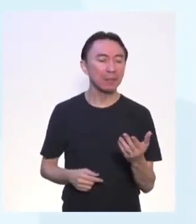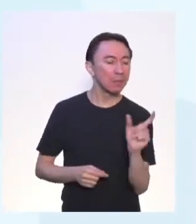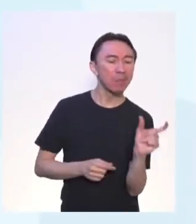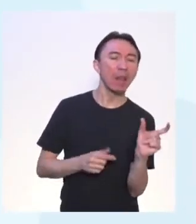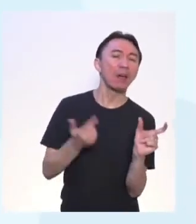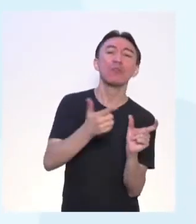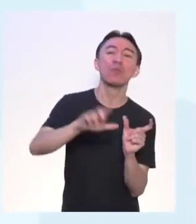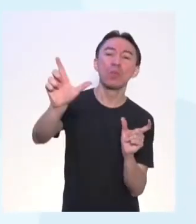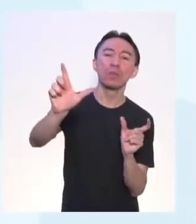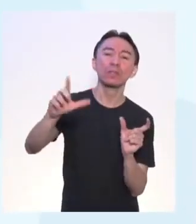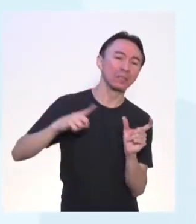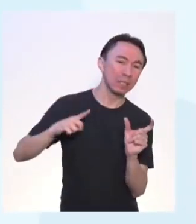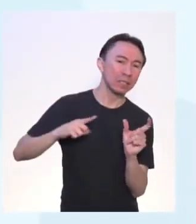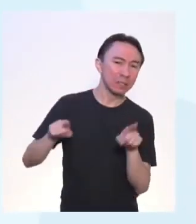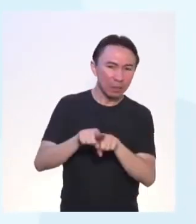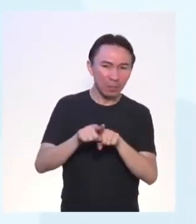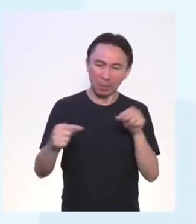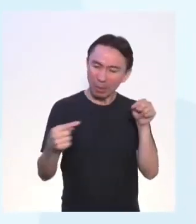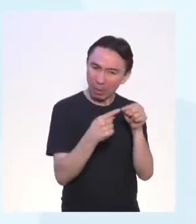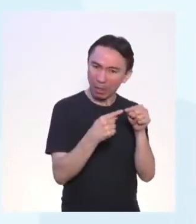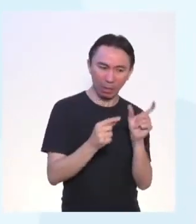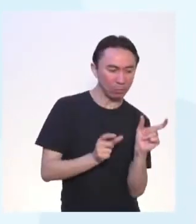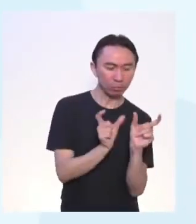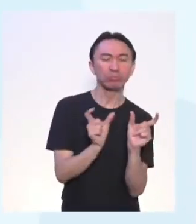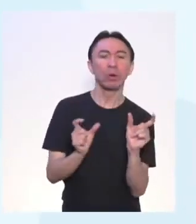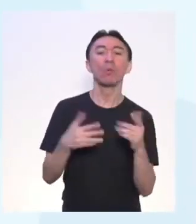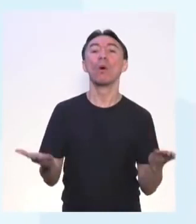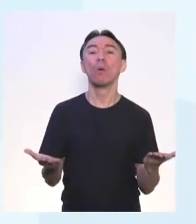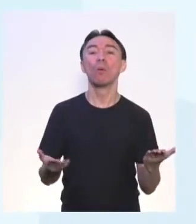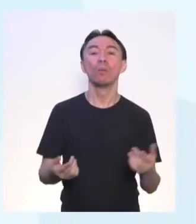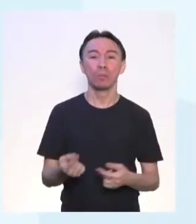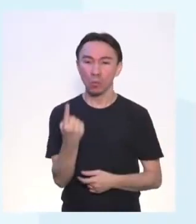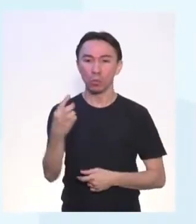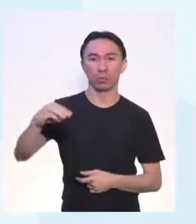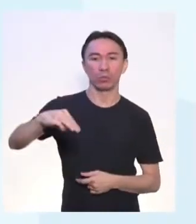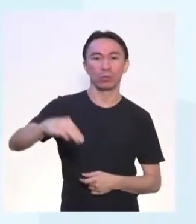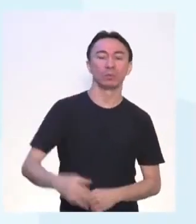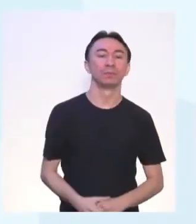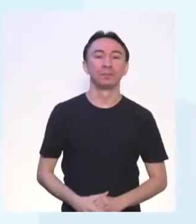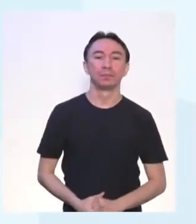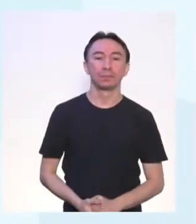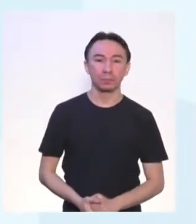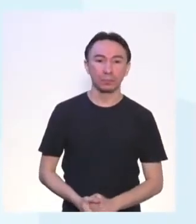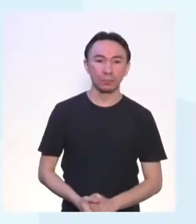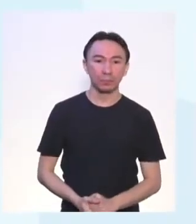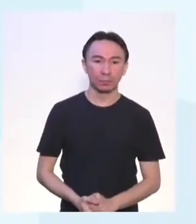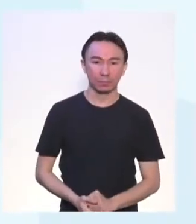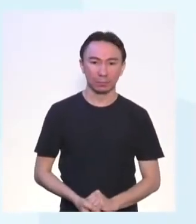algum outra palavra? Coloquem aí para gente, por favor.